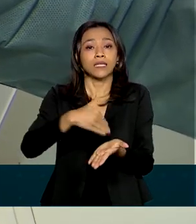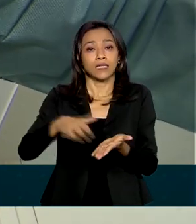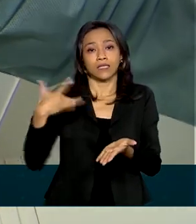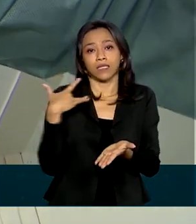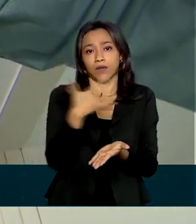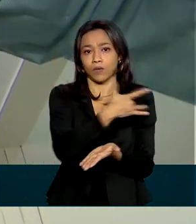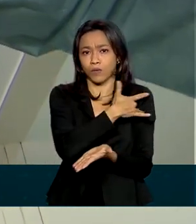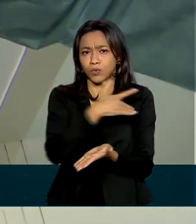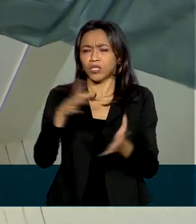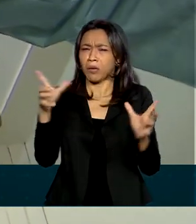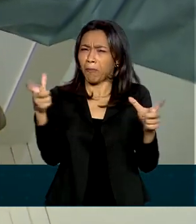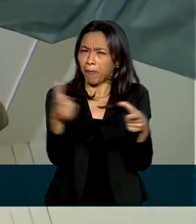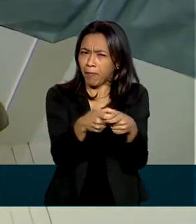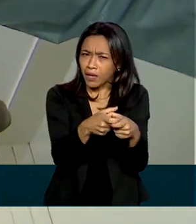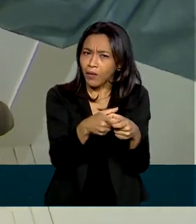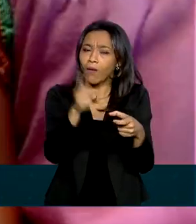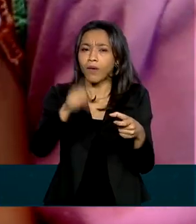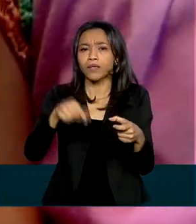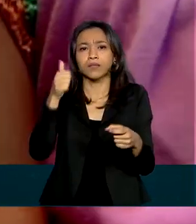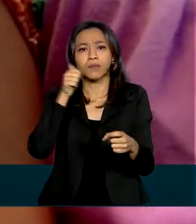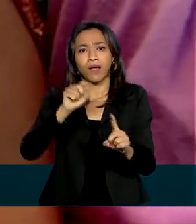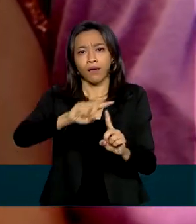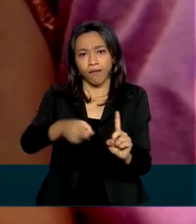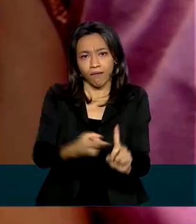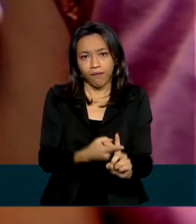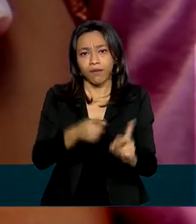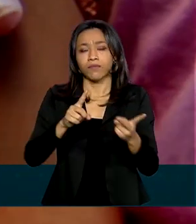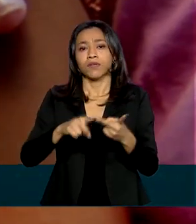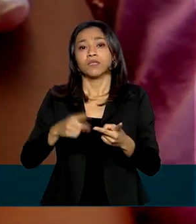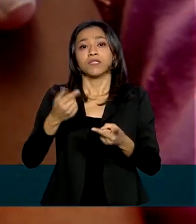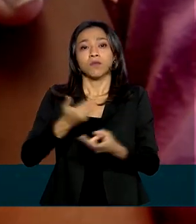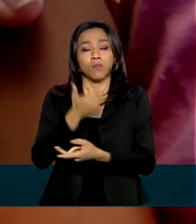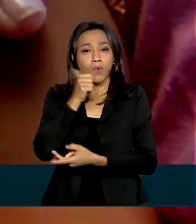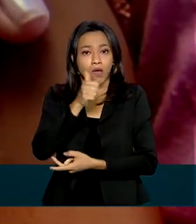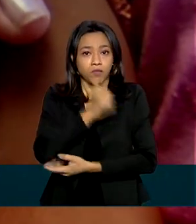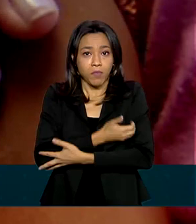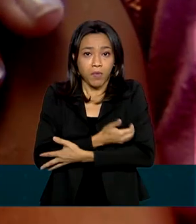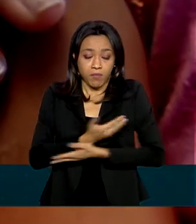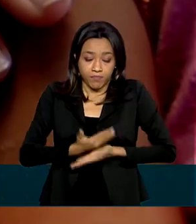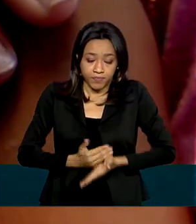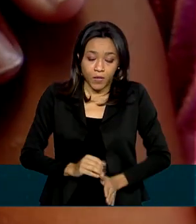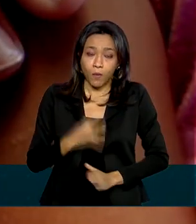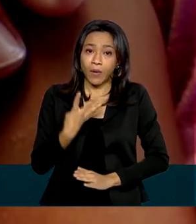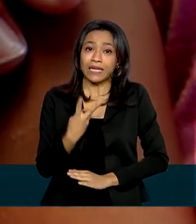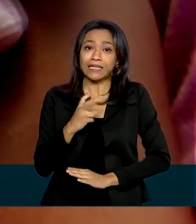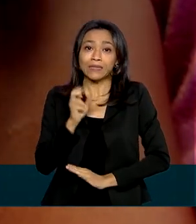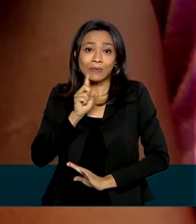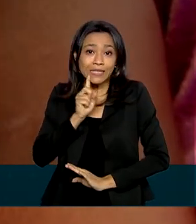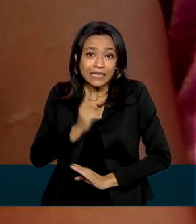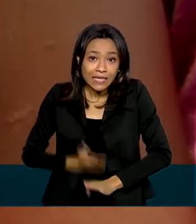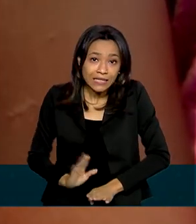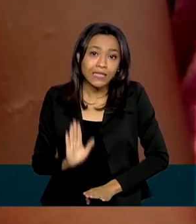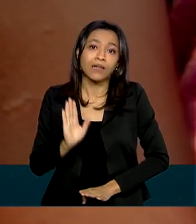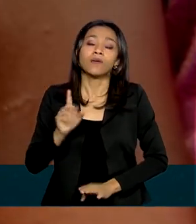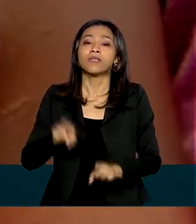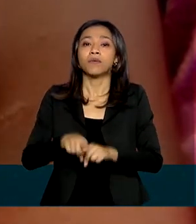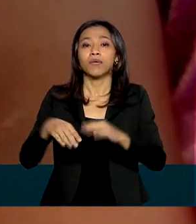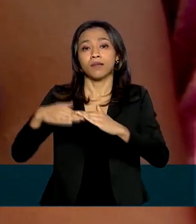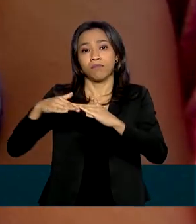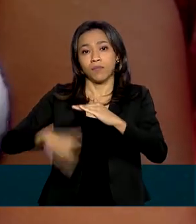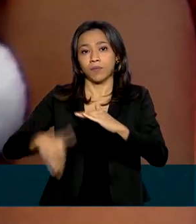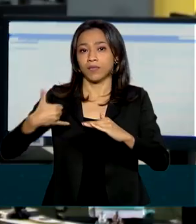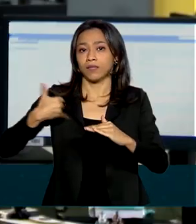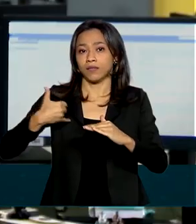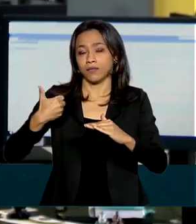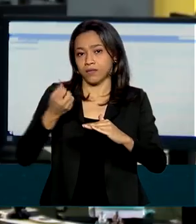saúde a menor adesão tem sido de grávidas mulheres que tiveram bebês nos últimos 45 dias e crianças menores